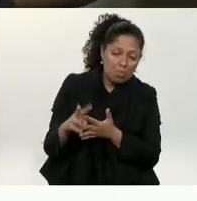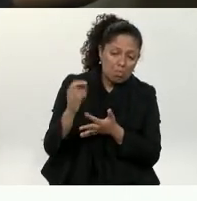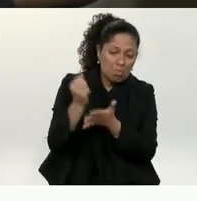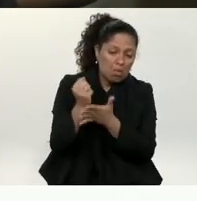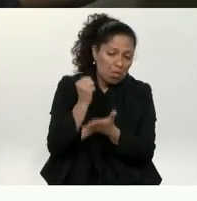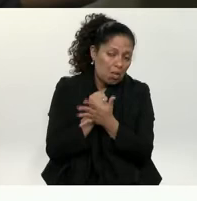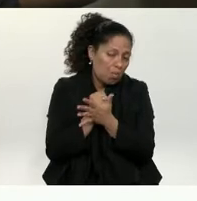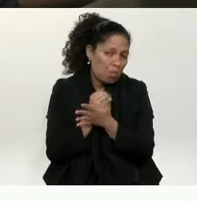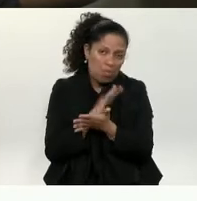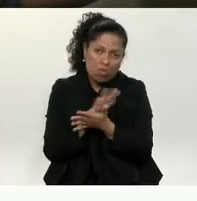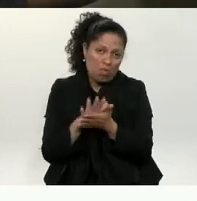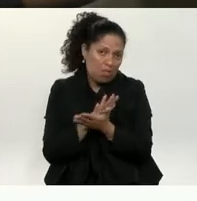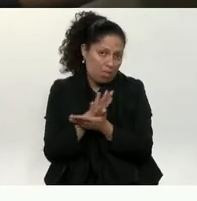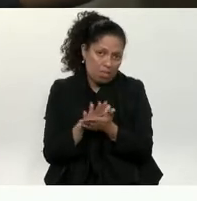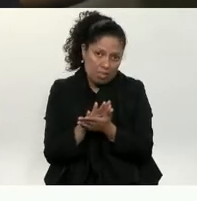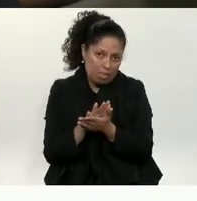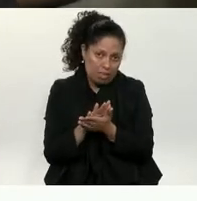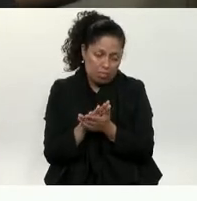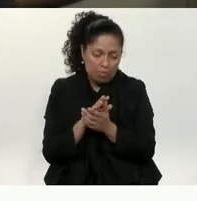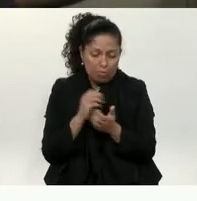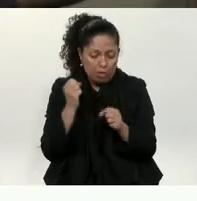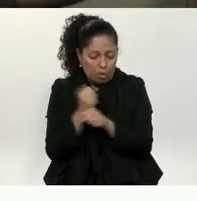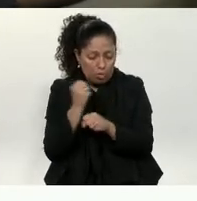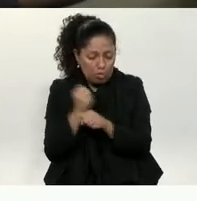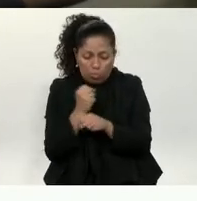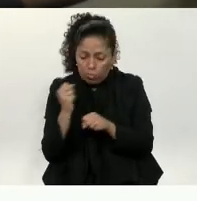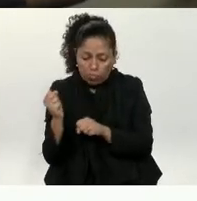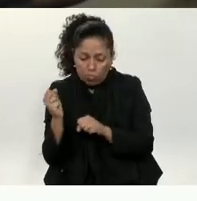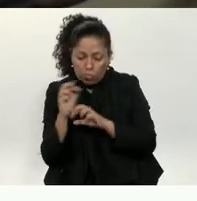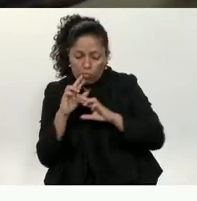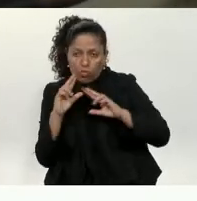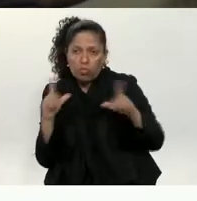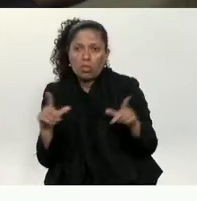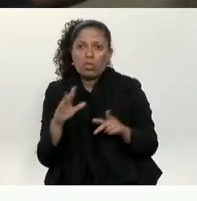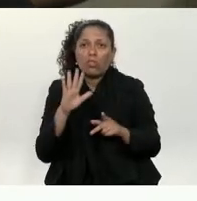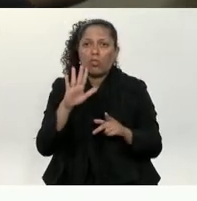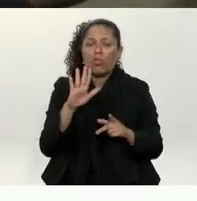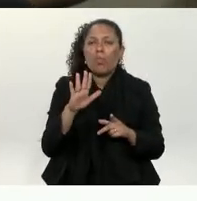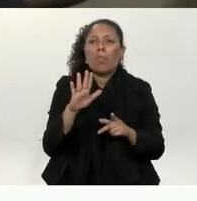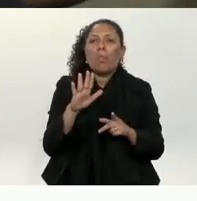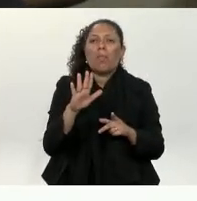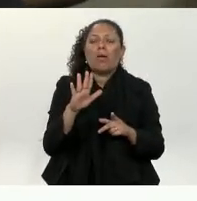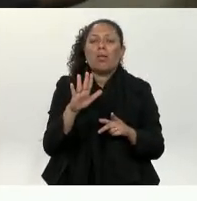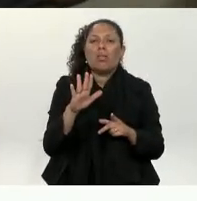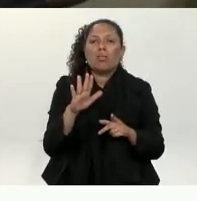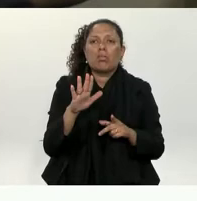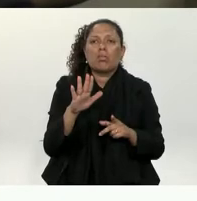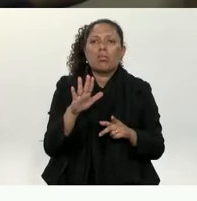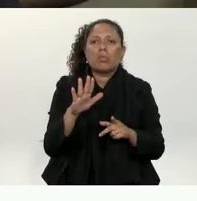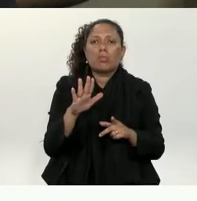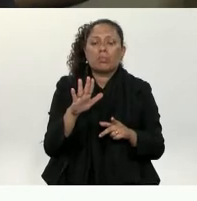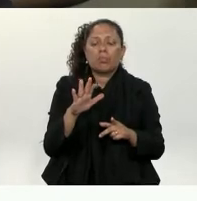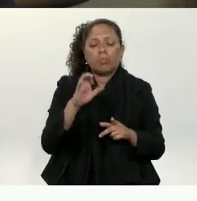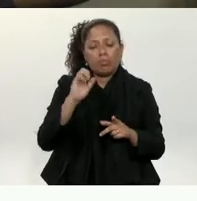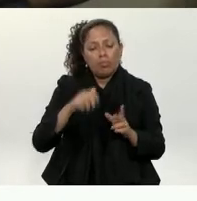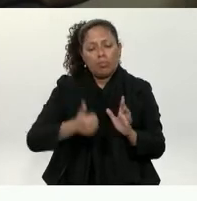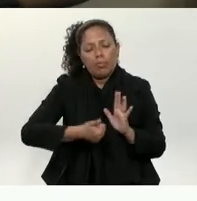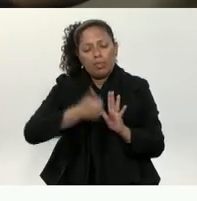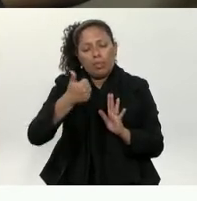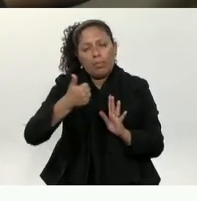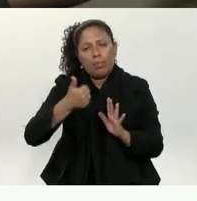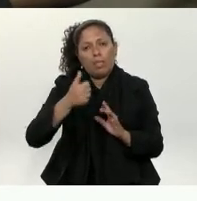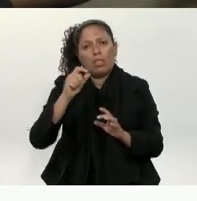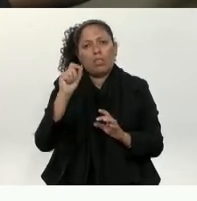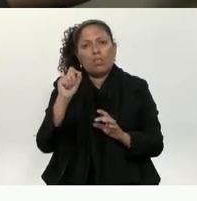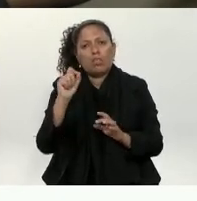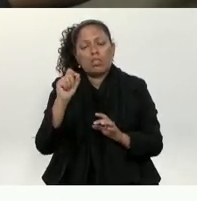plano, ia mostrar para eles o plano que a gente construiu na secretaria. Só que o caminho mais curto entre esses dois pontos, entre a